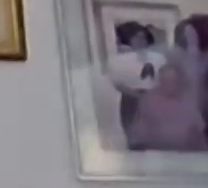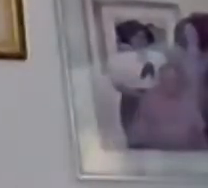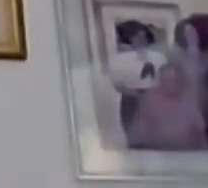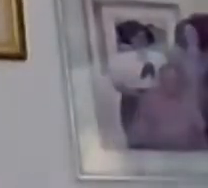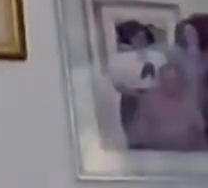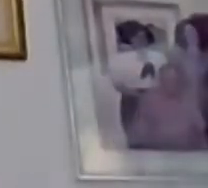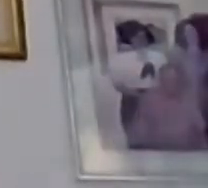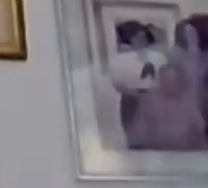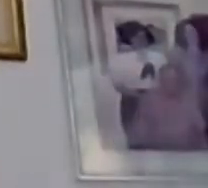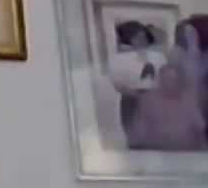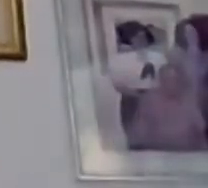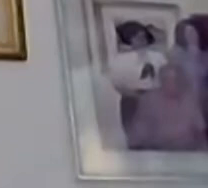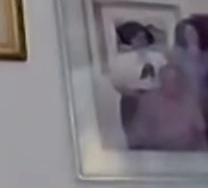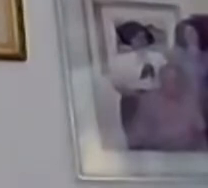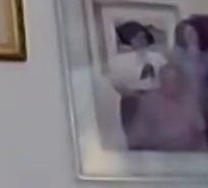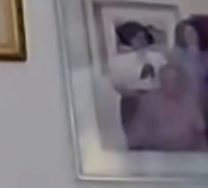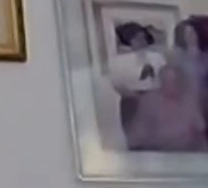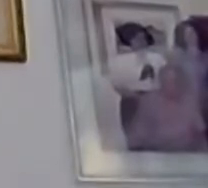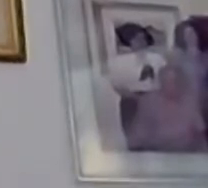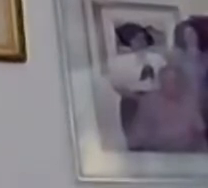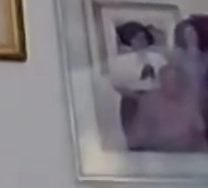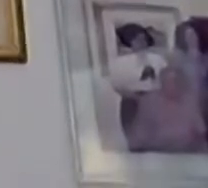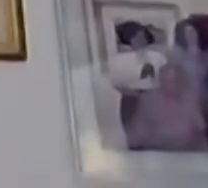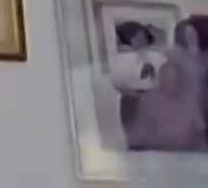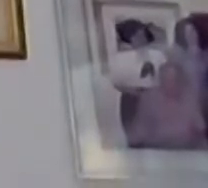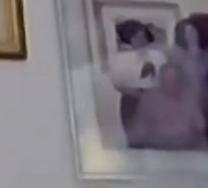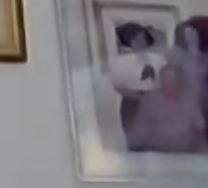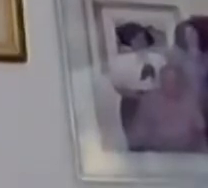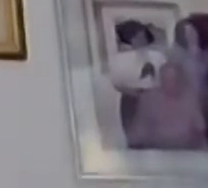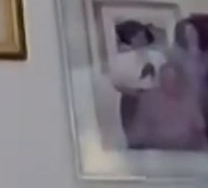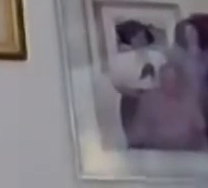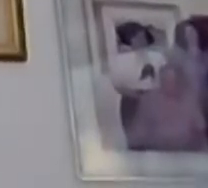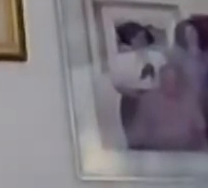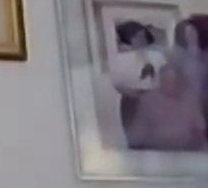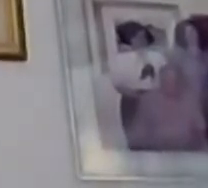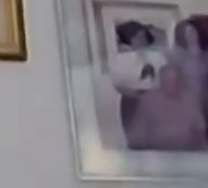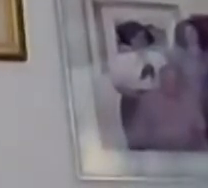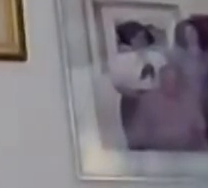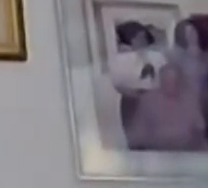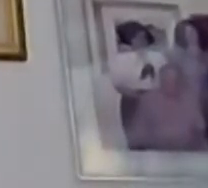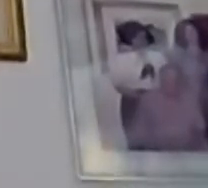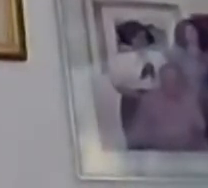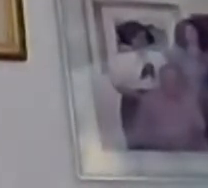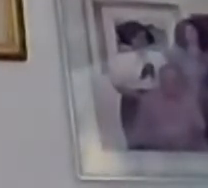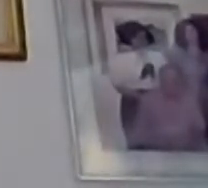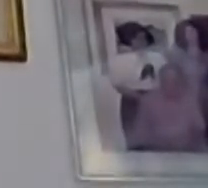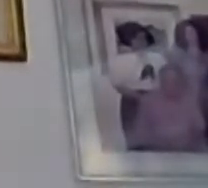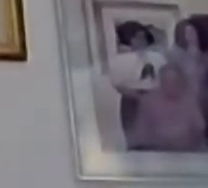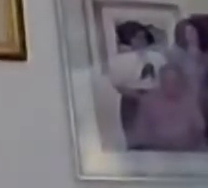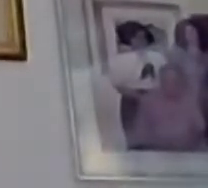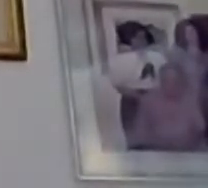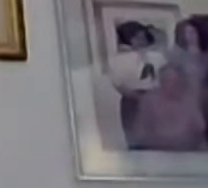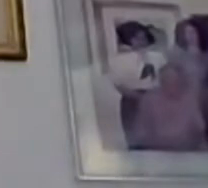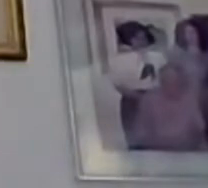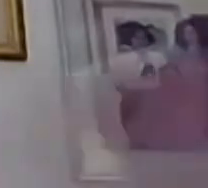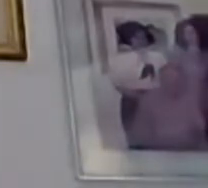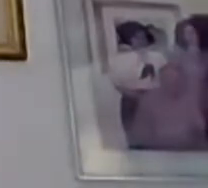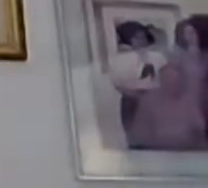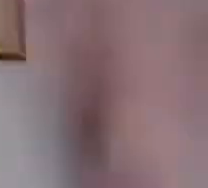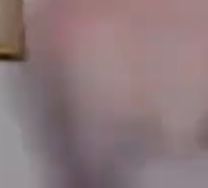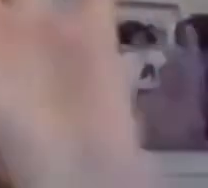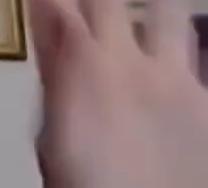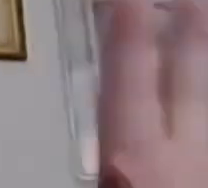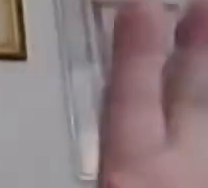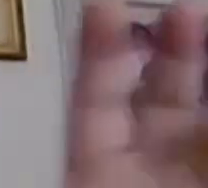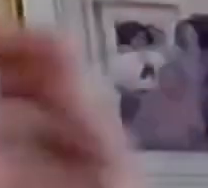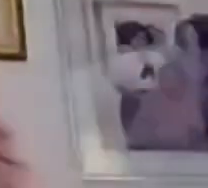você referiu. Em relação a isso, na Unicamp nós sempre tivemos,